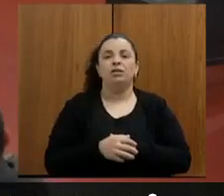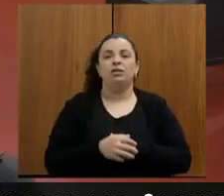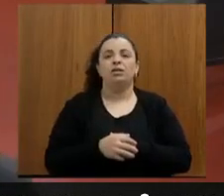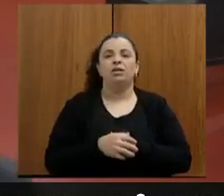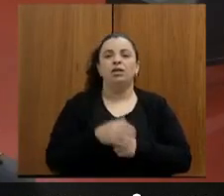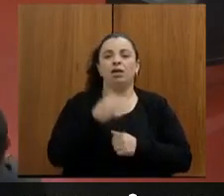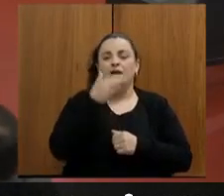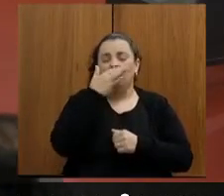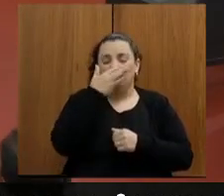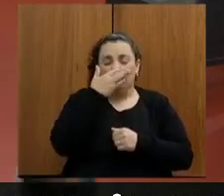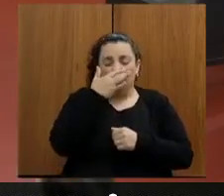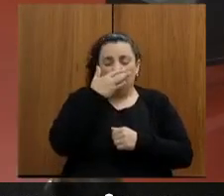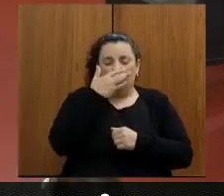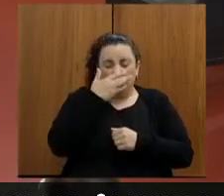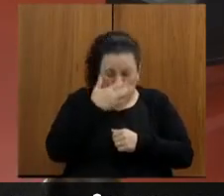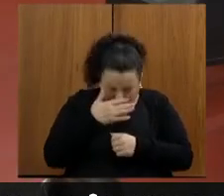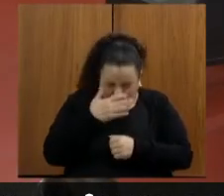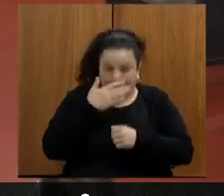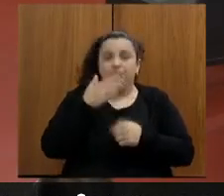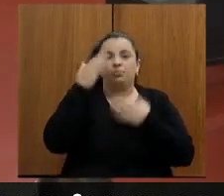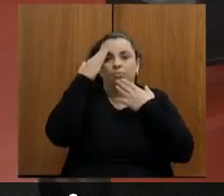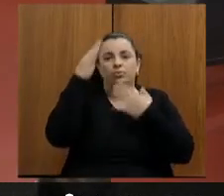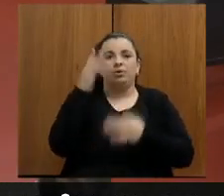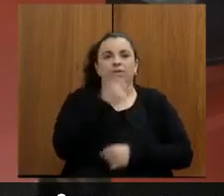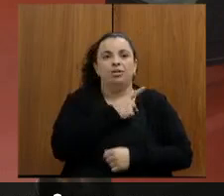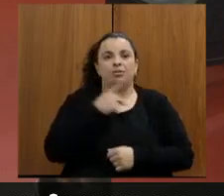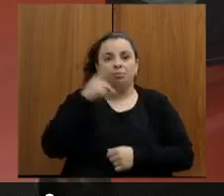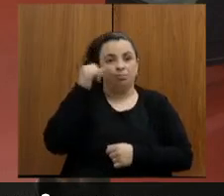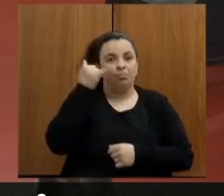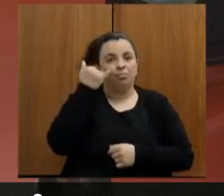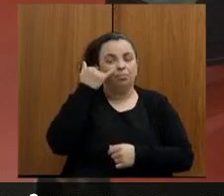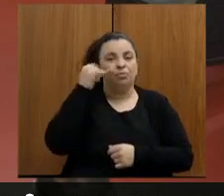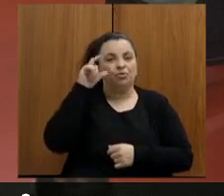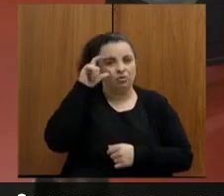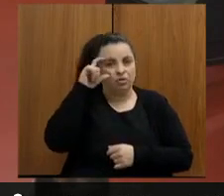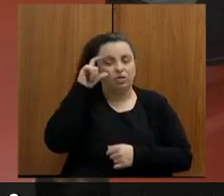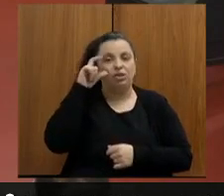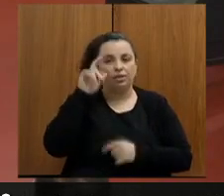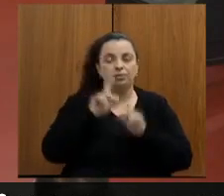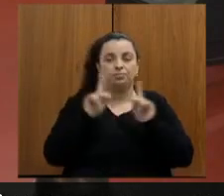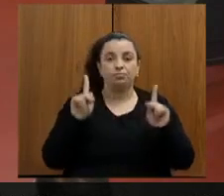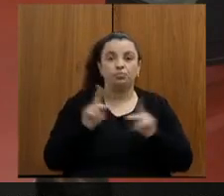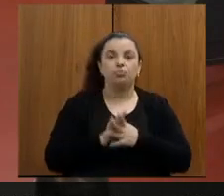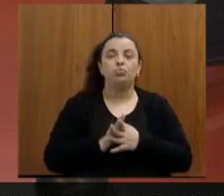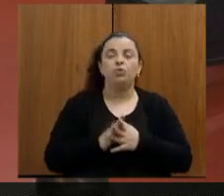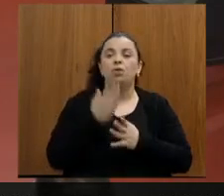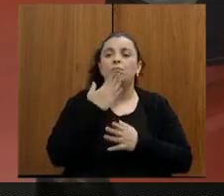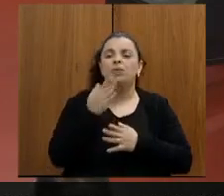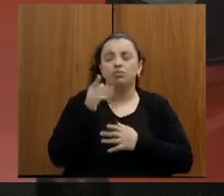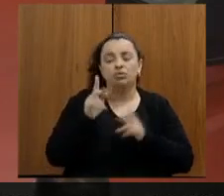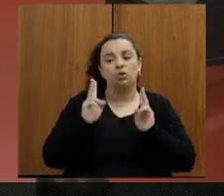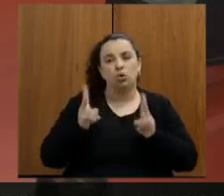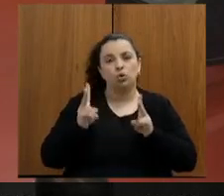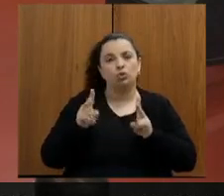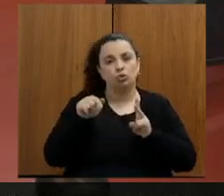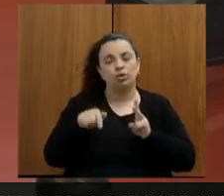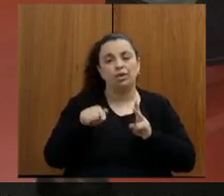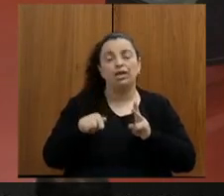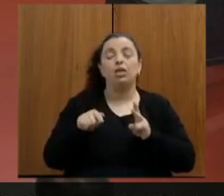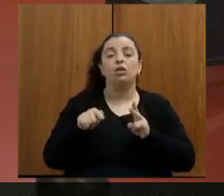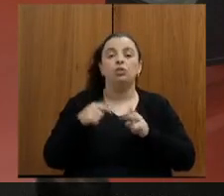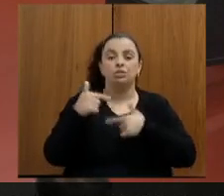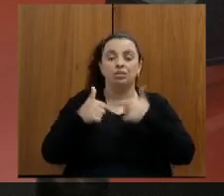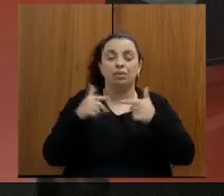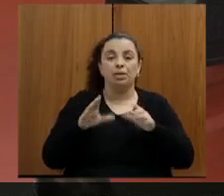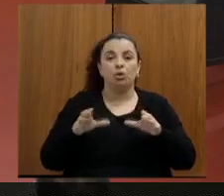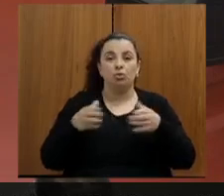Deputado Professor Cleiton Solicito que vossa excelência permaneça os trabalhos da comissão